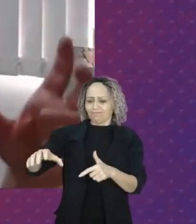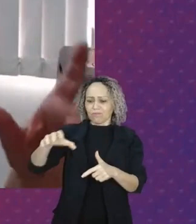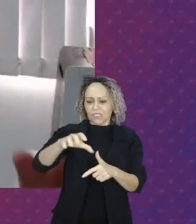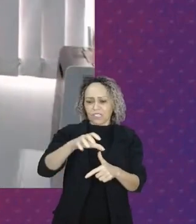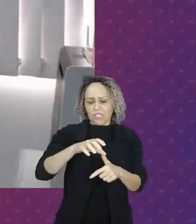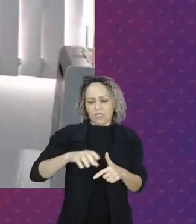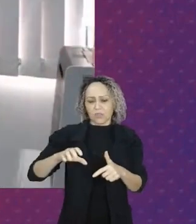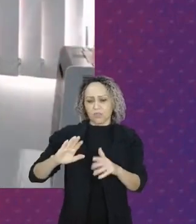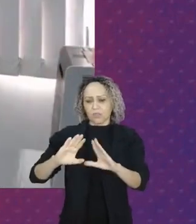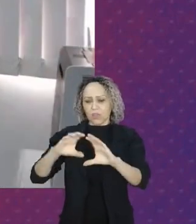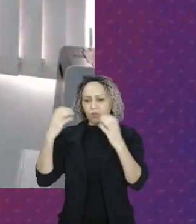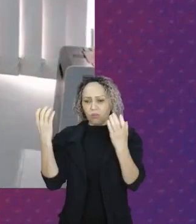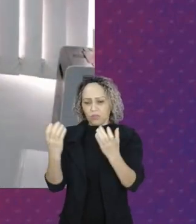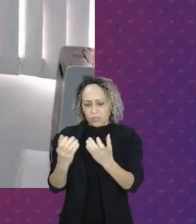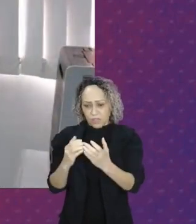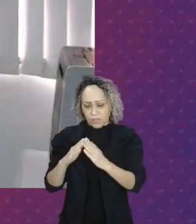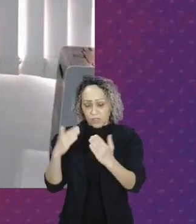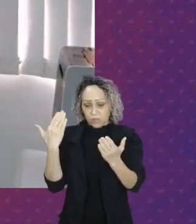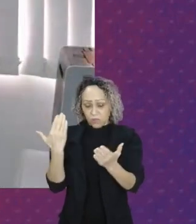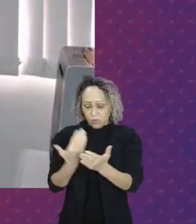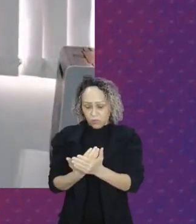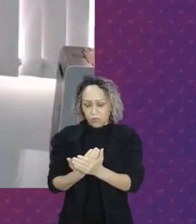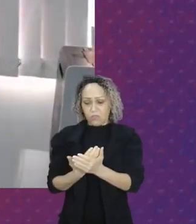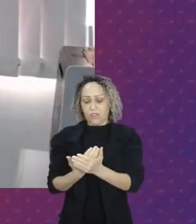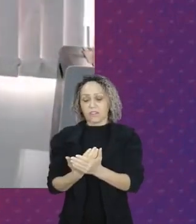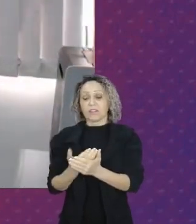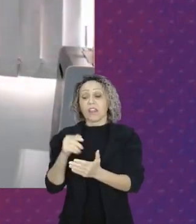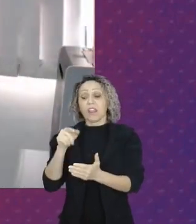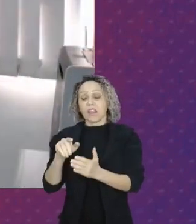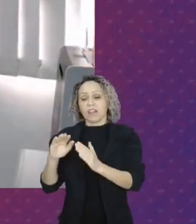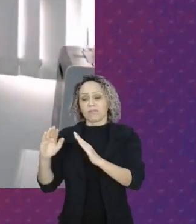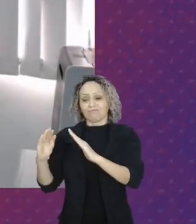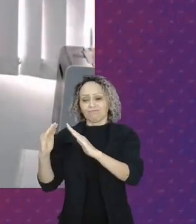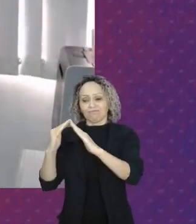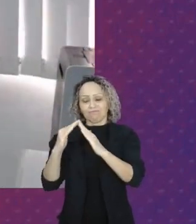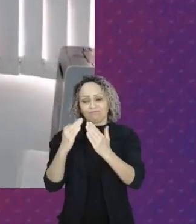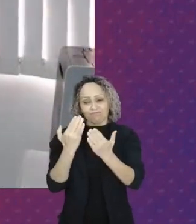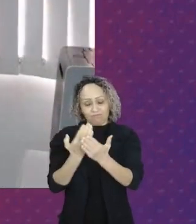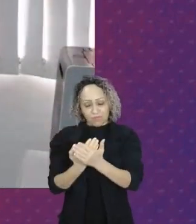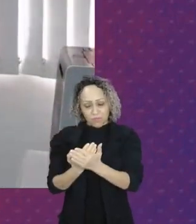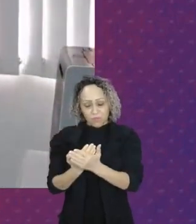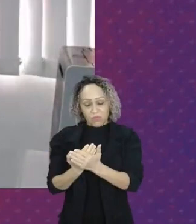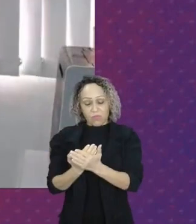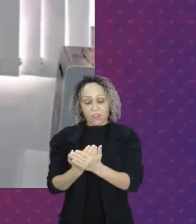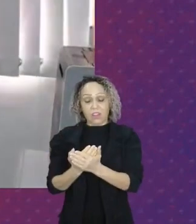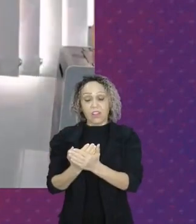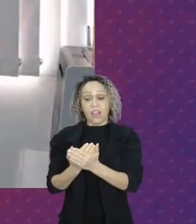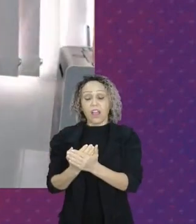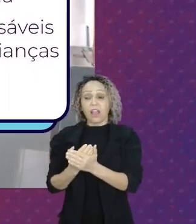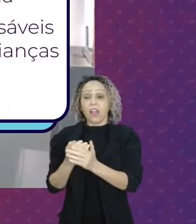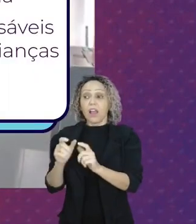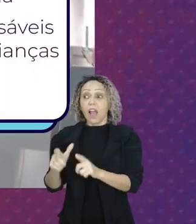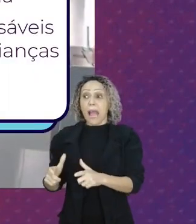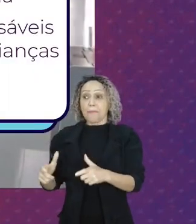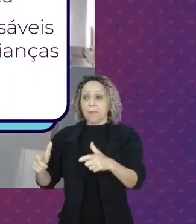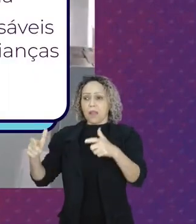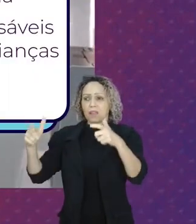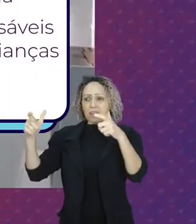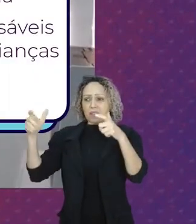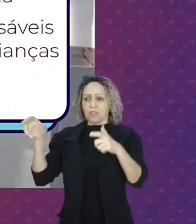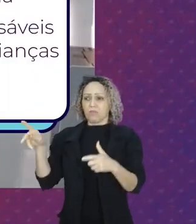escolar dessas unidades, né, de ensino. Então nós somos majoritariamente professoras,